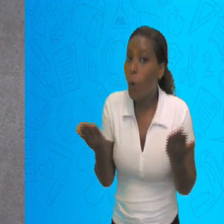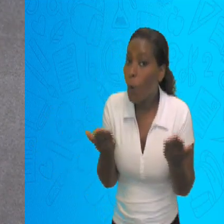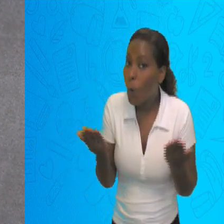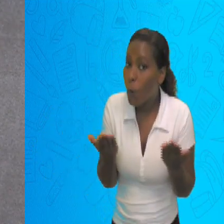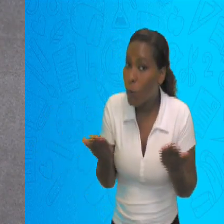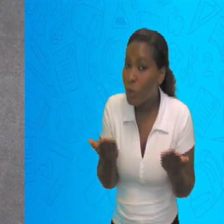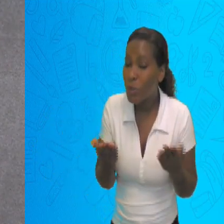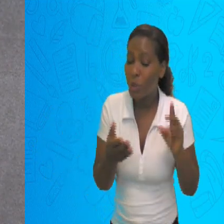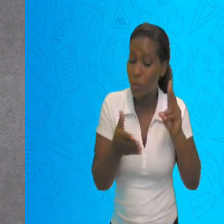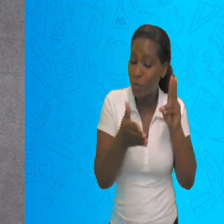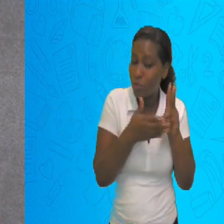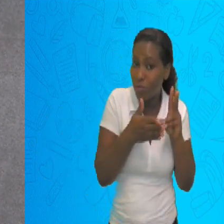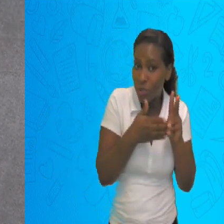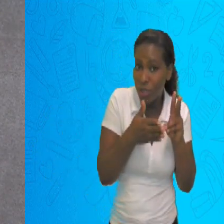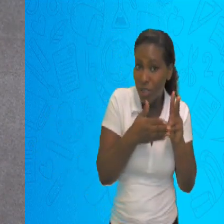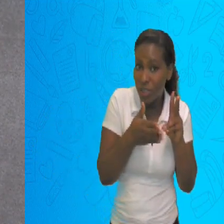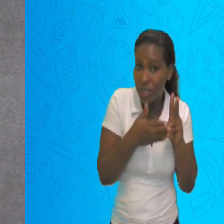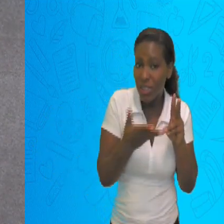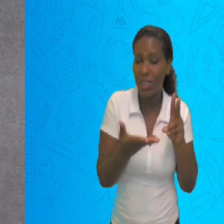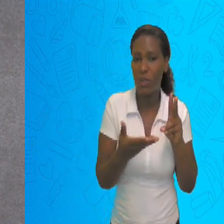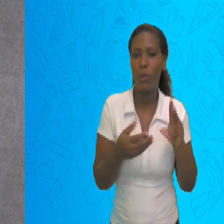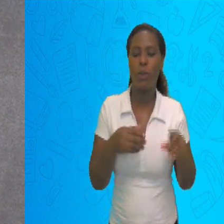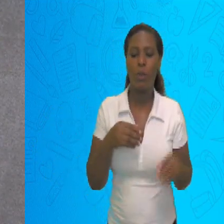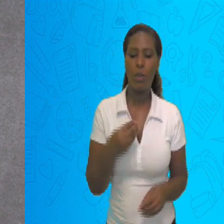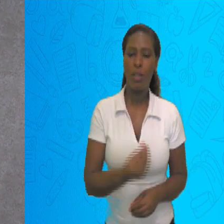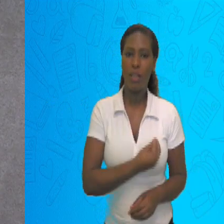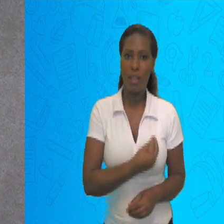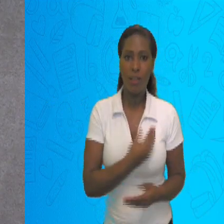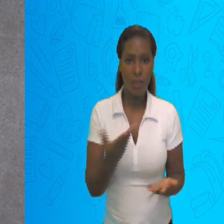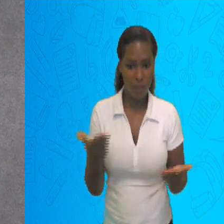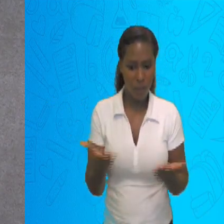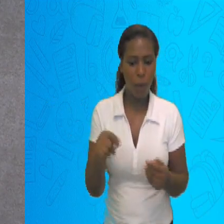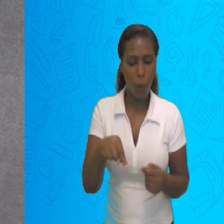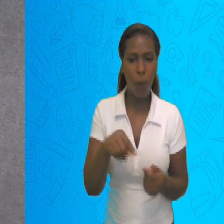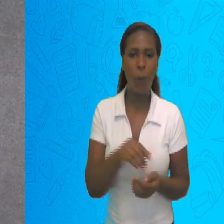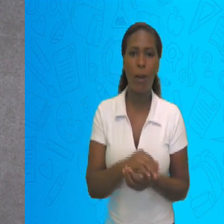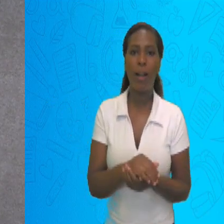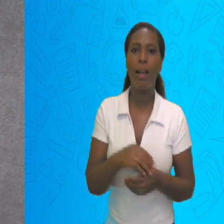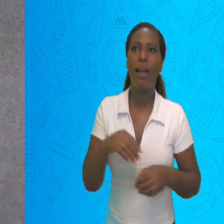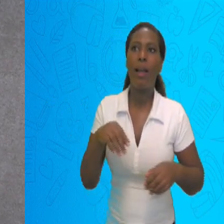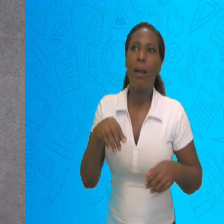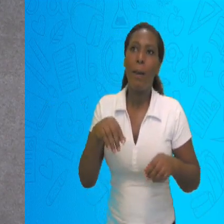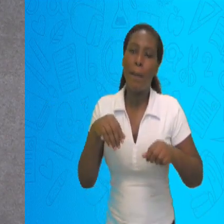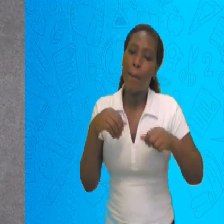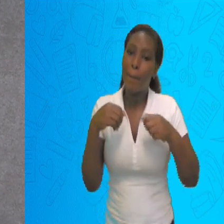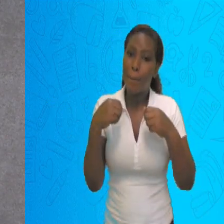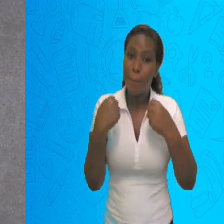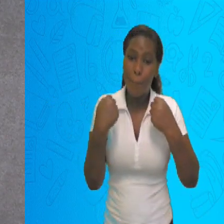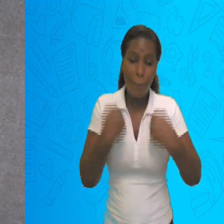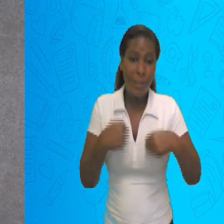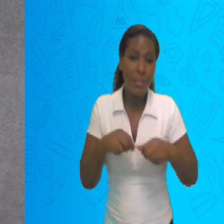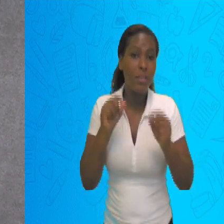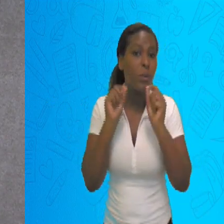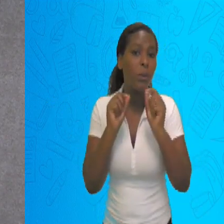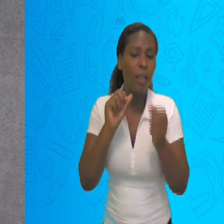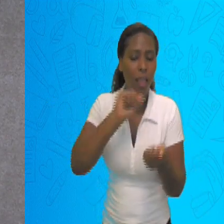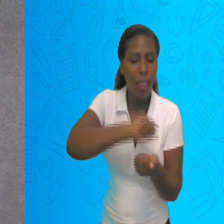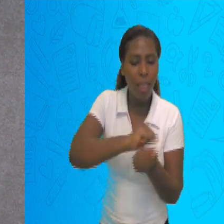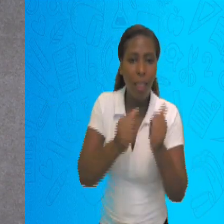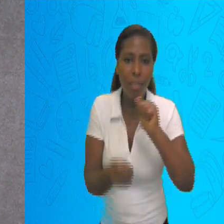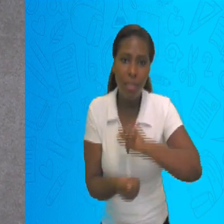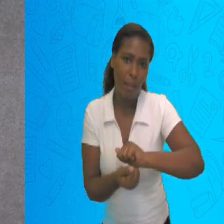antigos, os indígenas que permaneceram e tiveram que se adaptar aos hábitos alimentares da sociedade